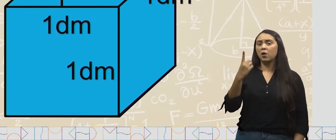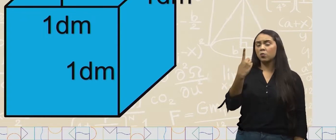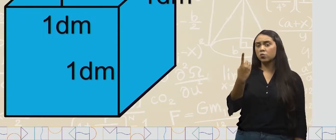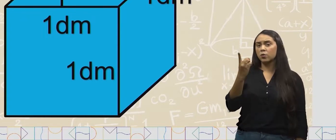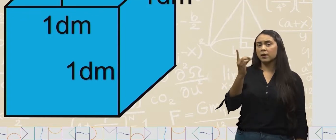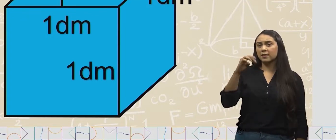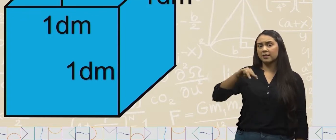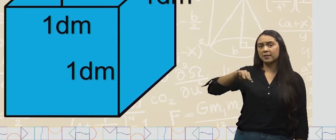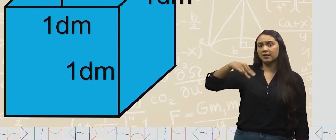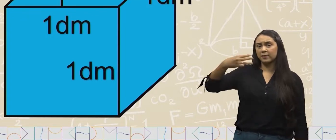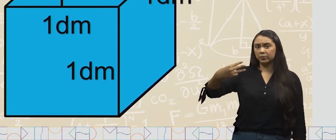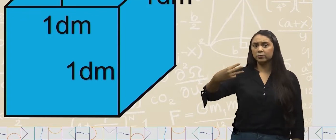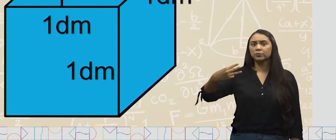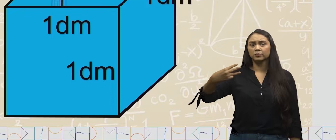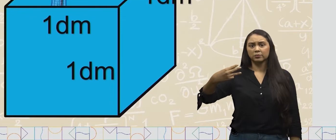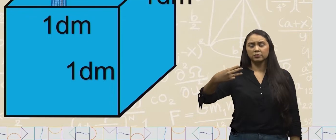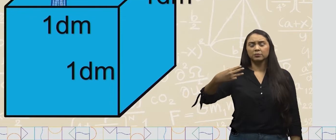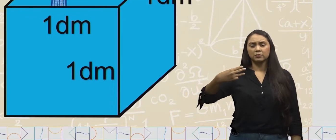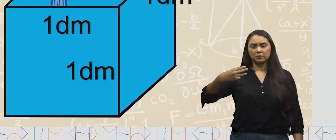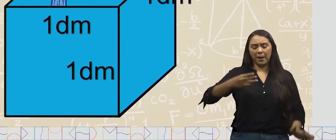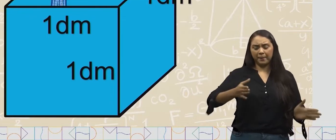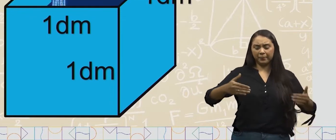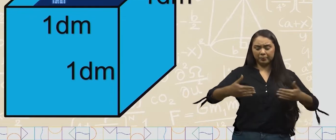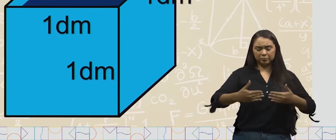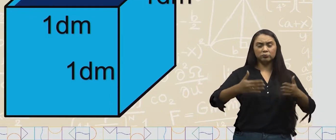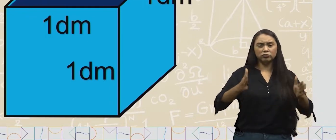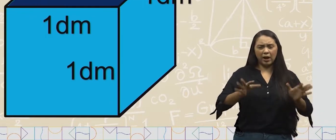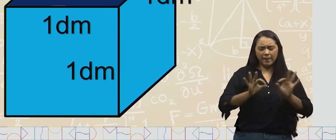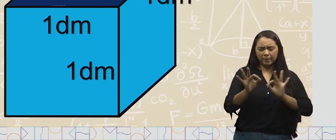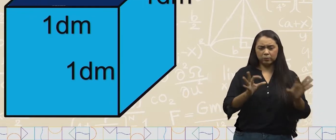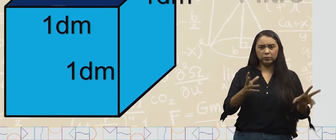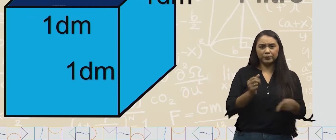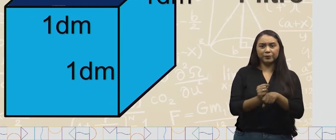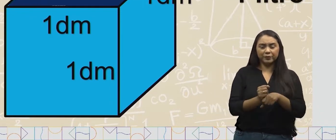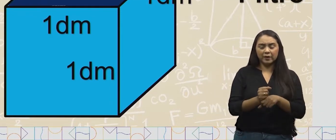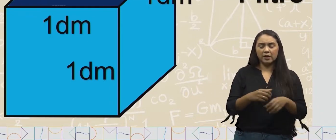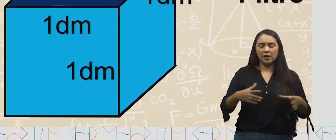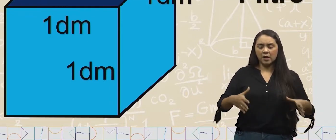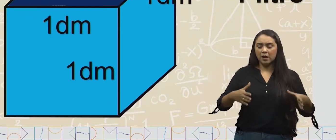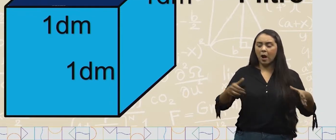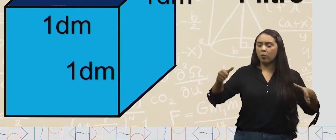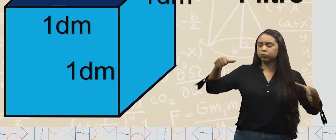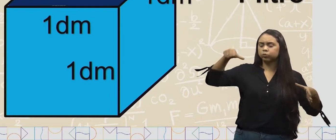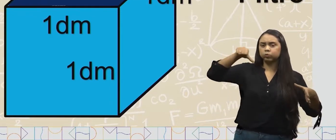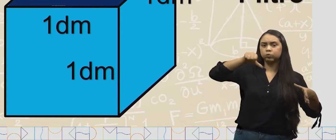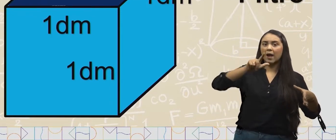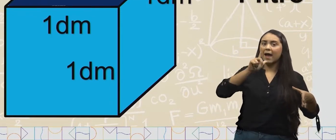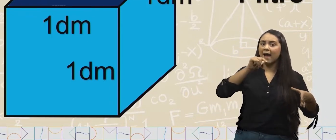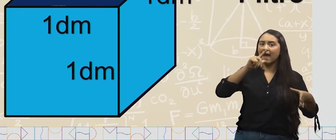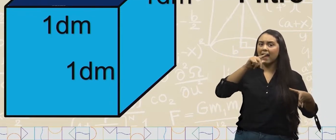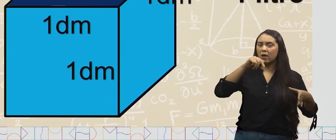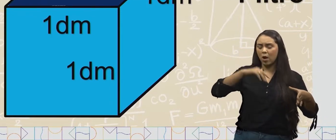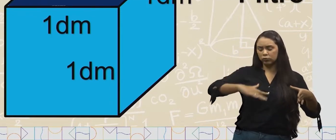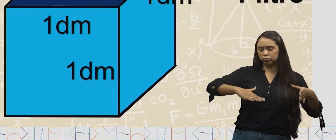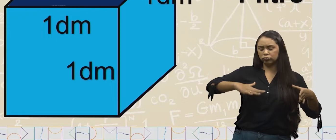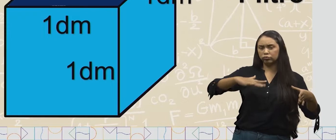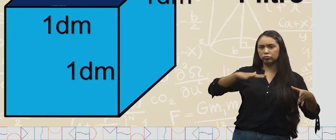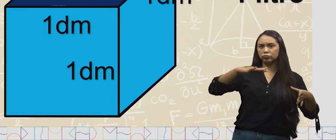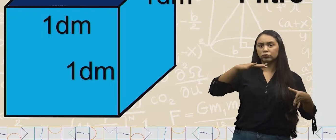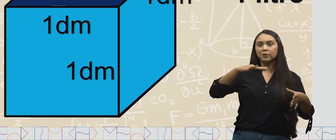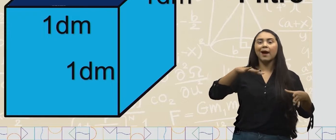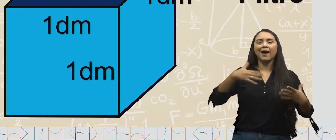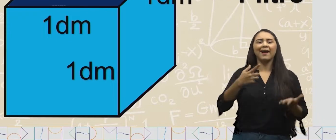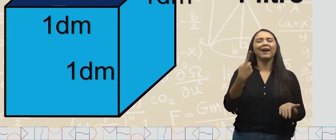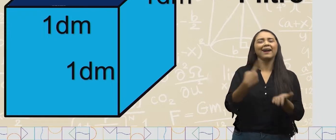E depois disso, eles despejaram água dentro desse recipiente. E assim ficou